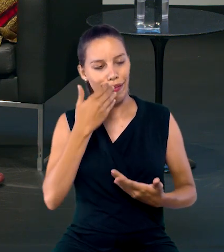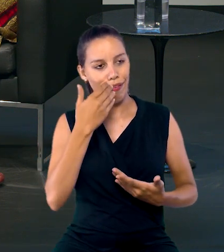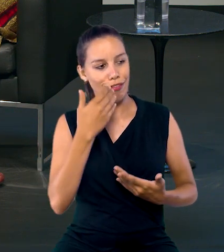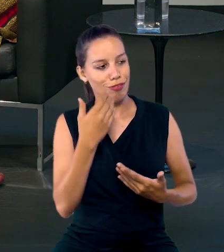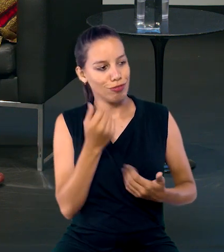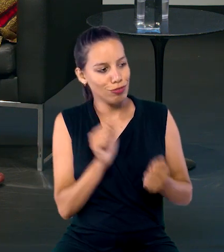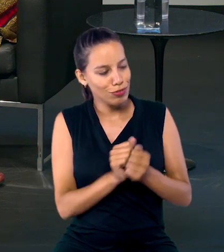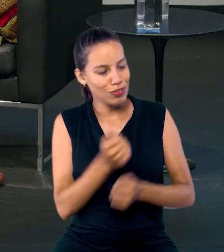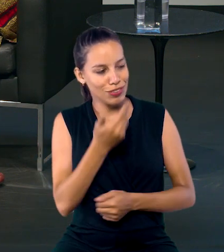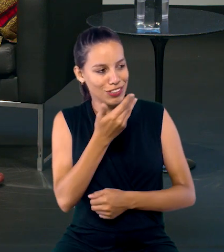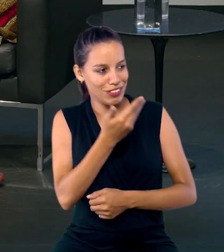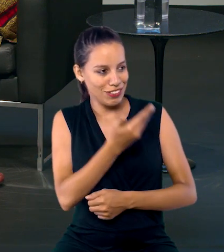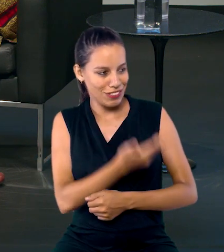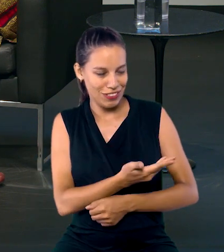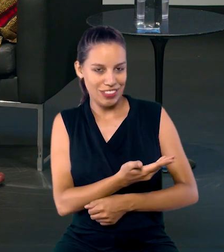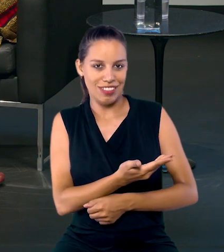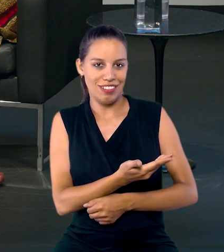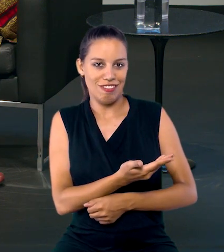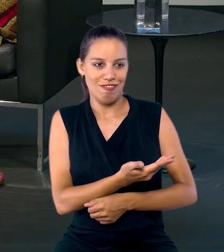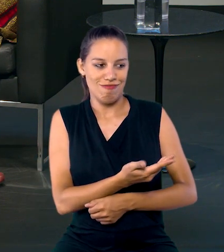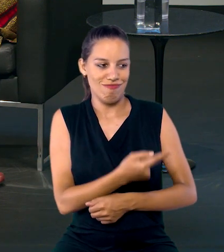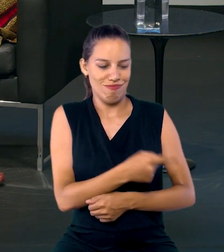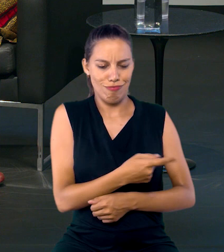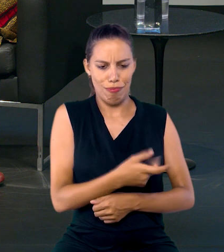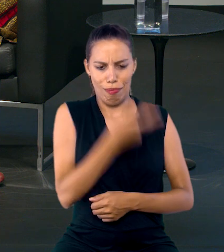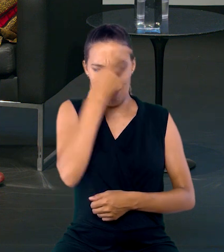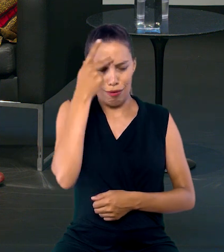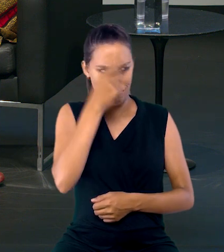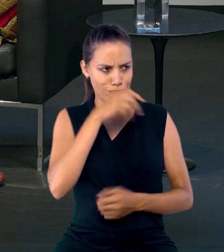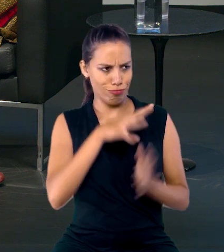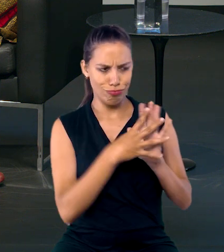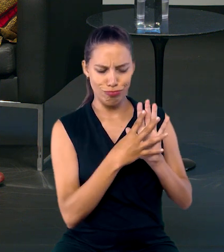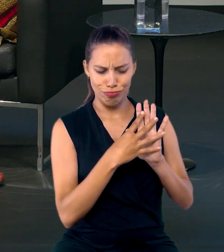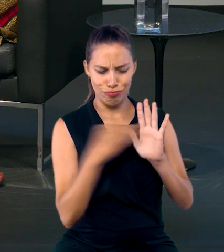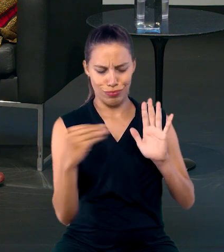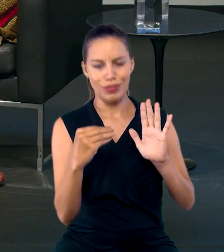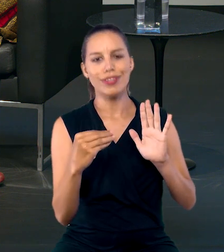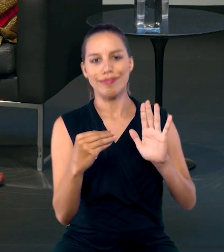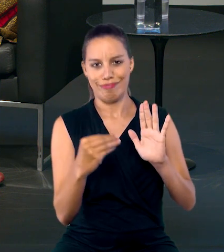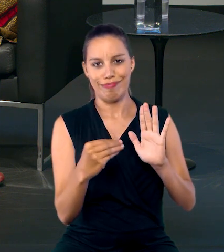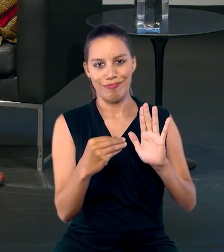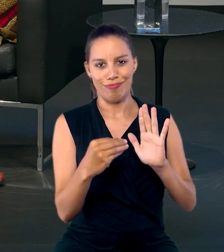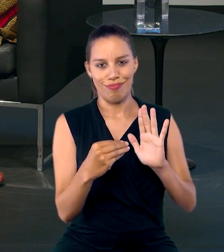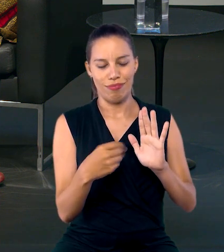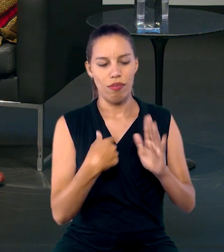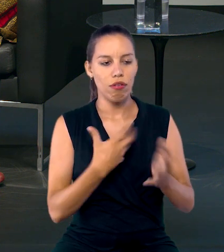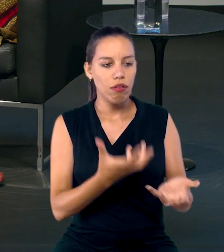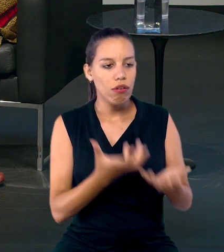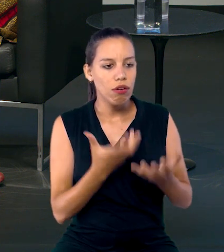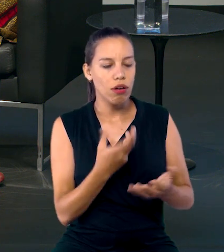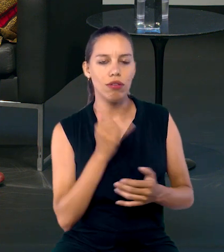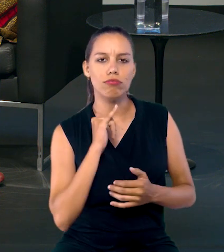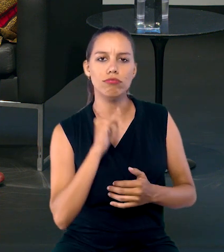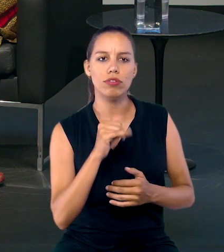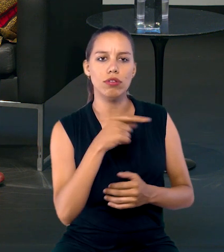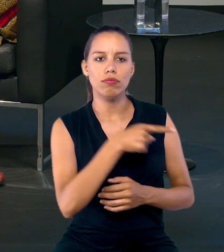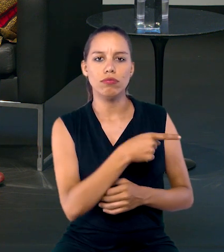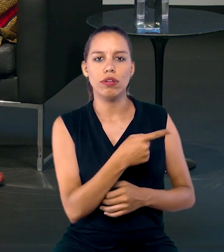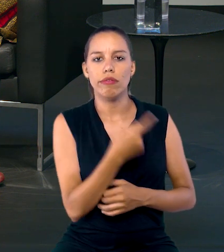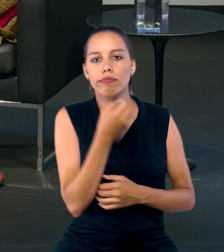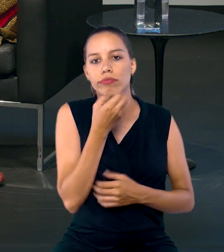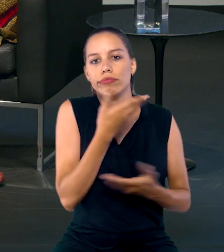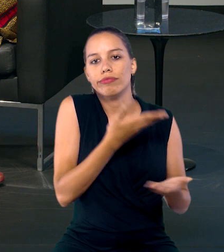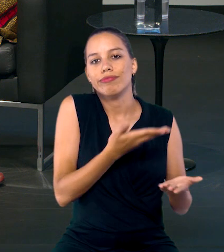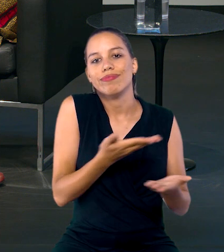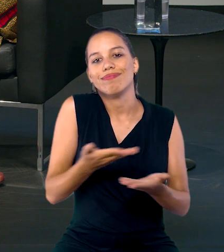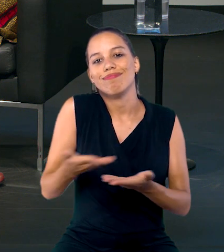estar aqui contigo, é uma grande referência para todos nós. E queria dizer, reforçar, né, o